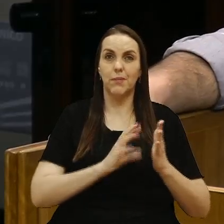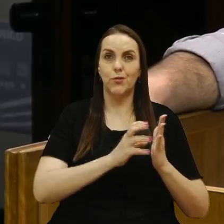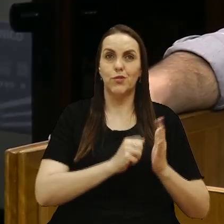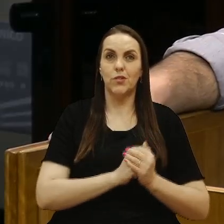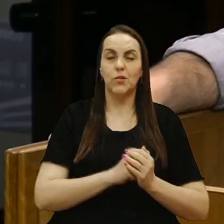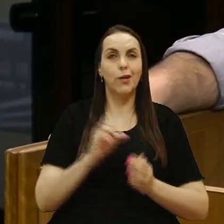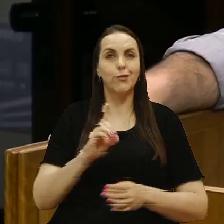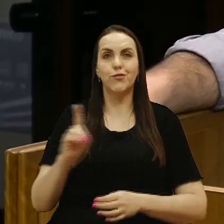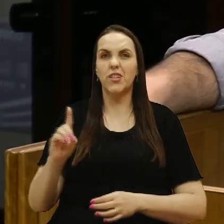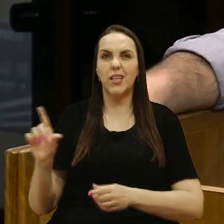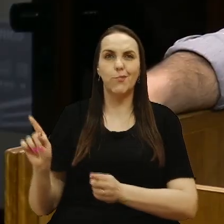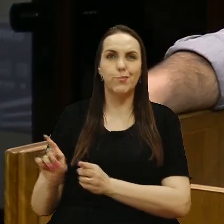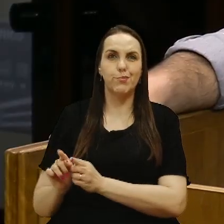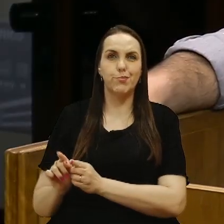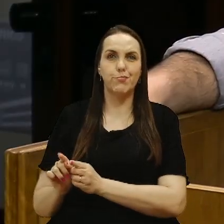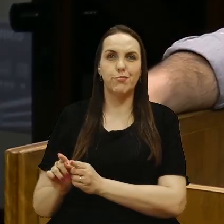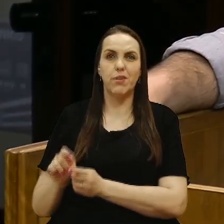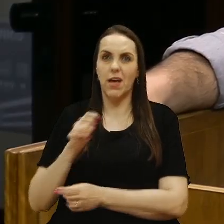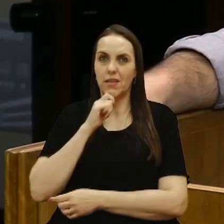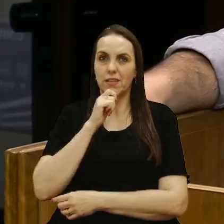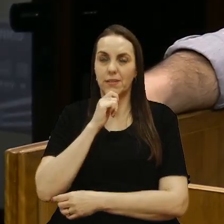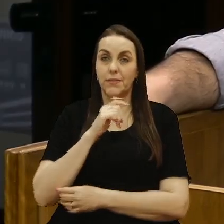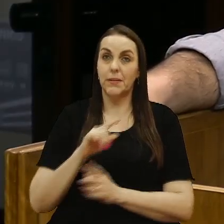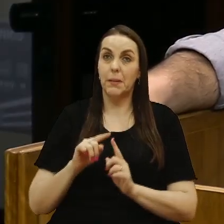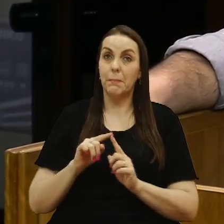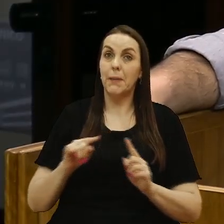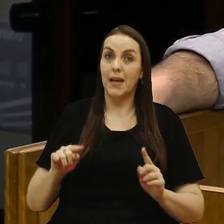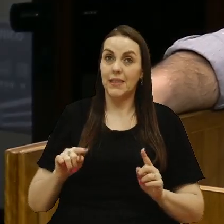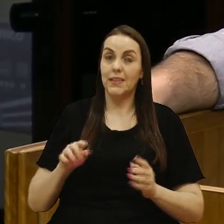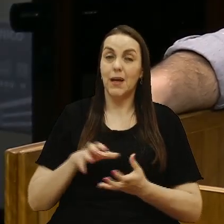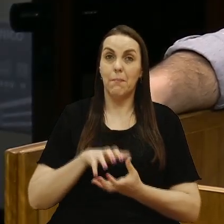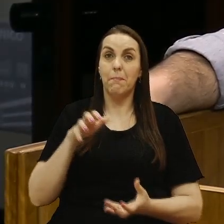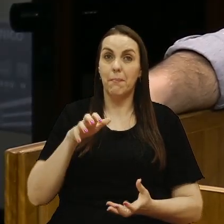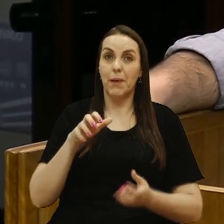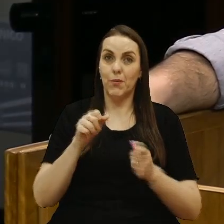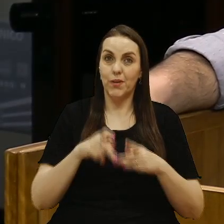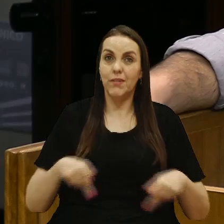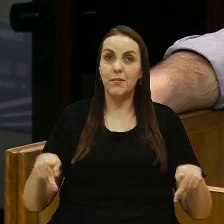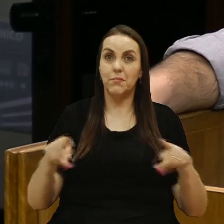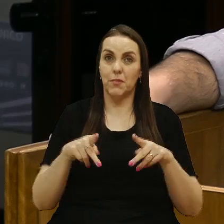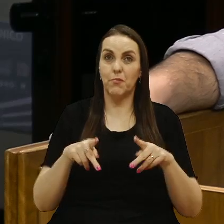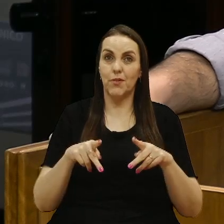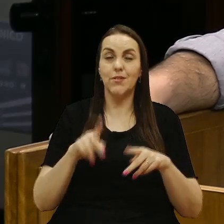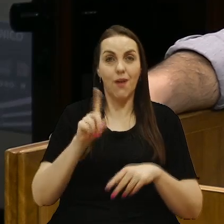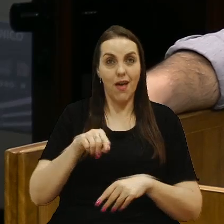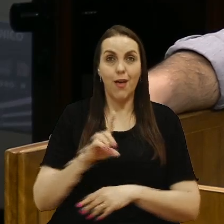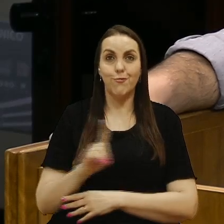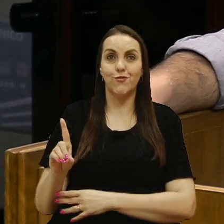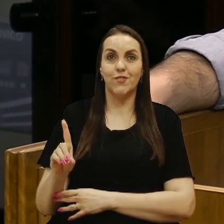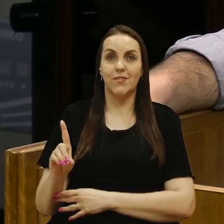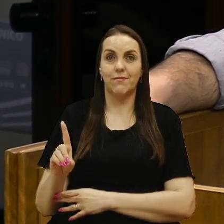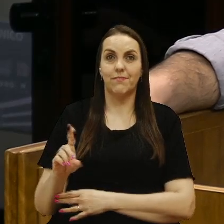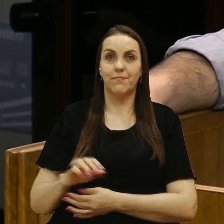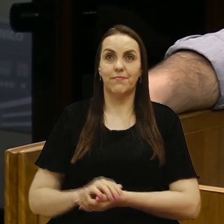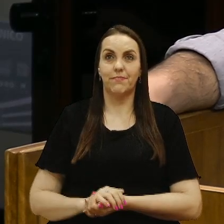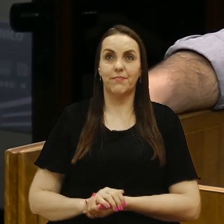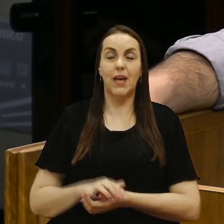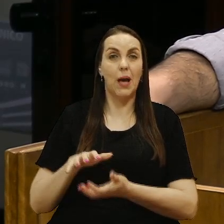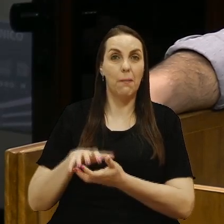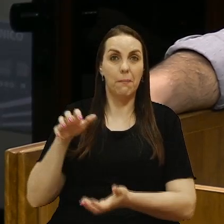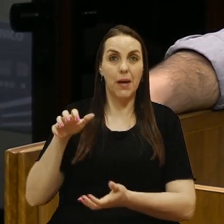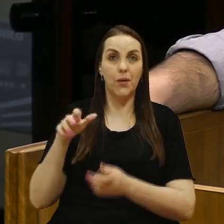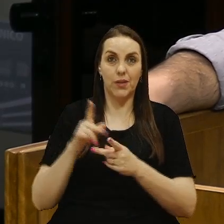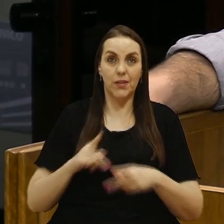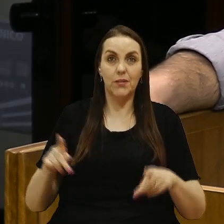está pequena. No entanto, a maioria da população é de direita. Acho que dá tempo. A maioria da